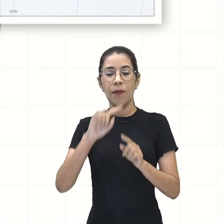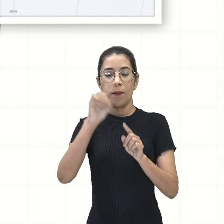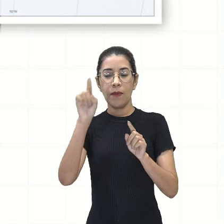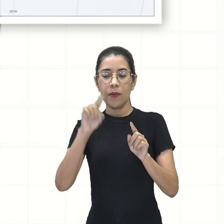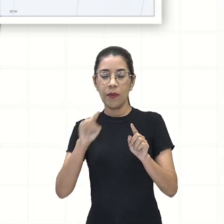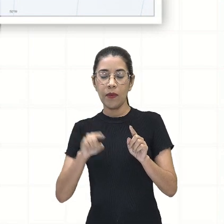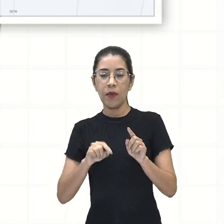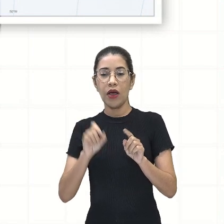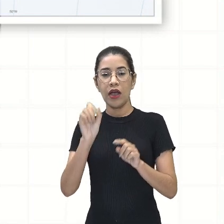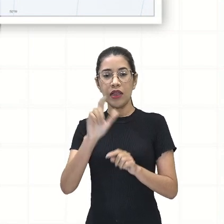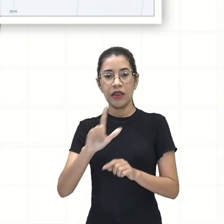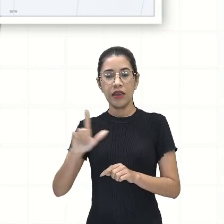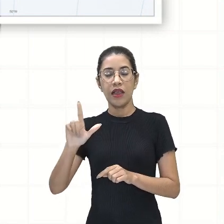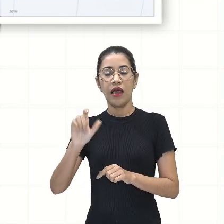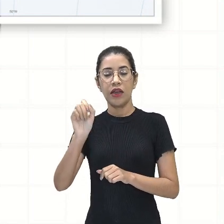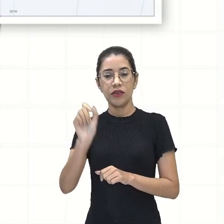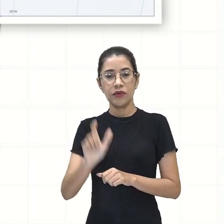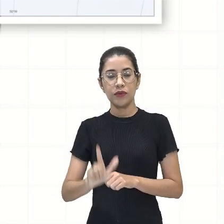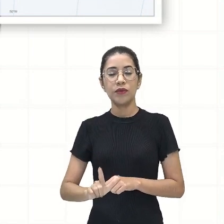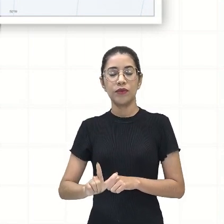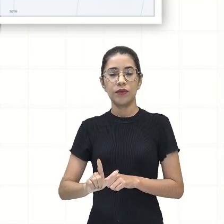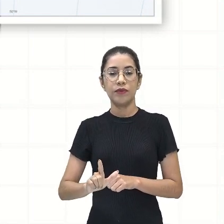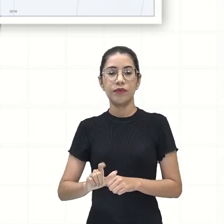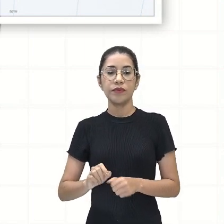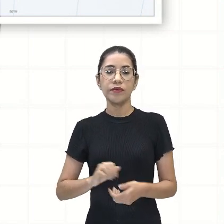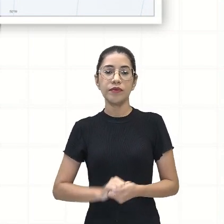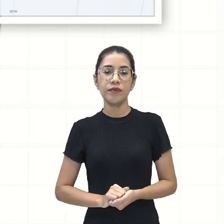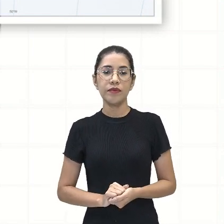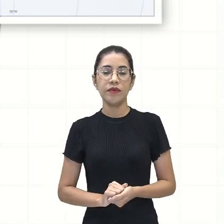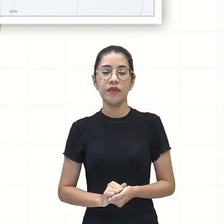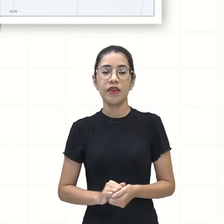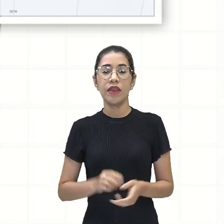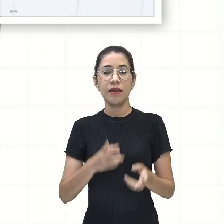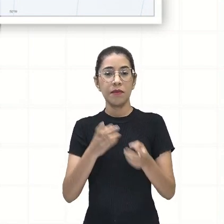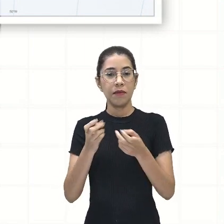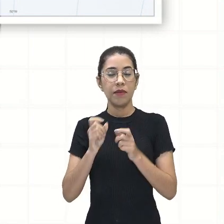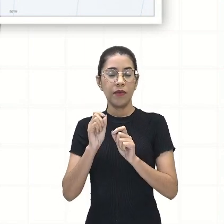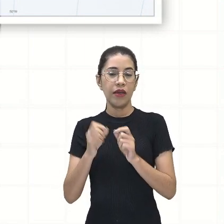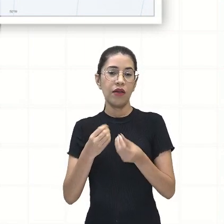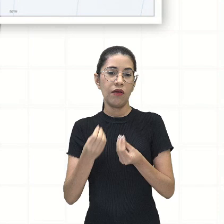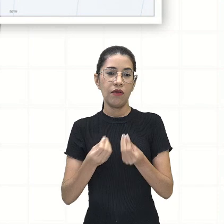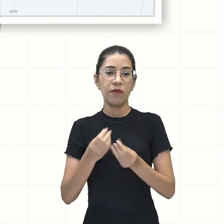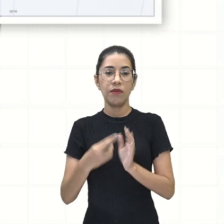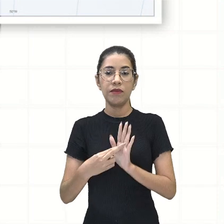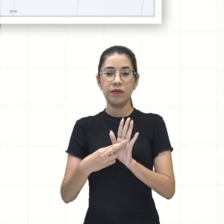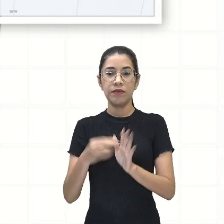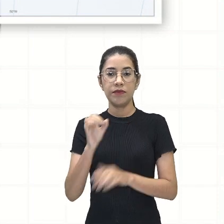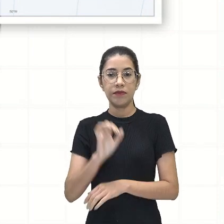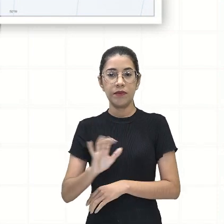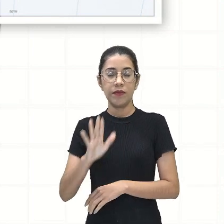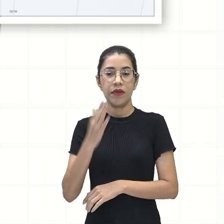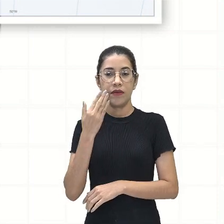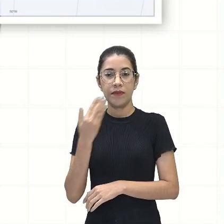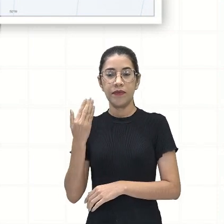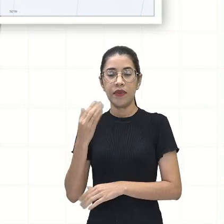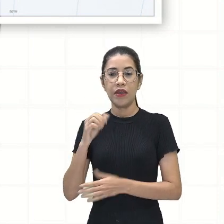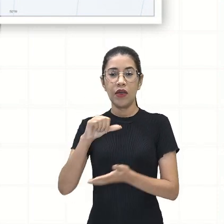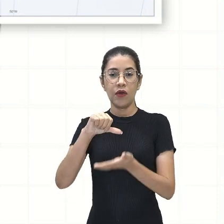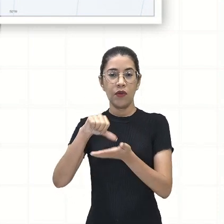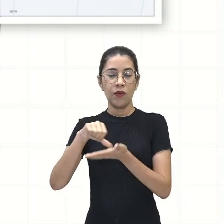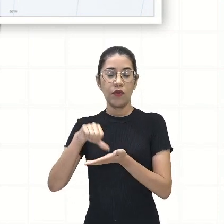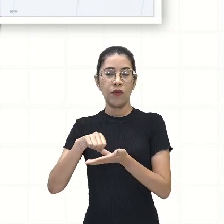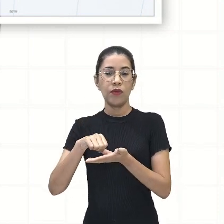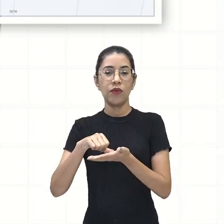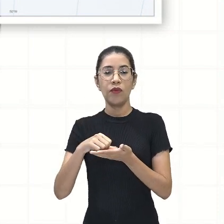leste, sudeste e sul do Brasil. E aí vocês vão ver ela representada aí na cor verde no mapa, onde tem um